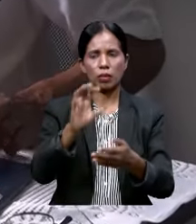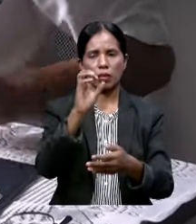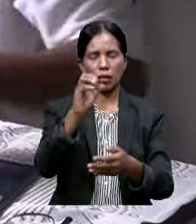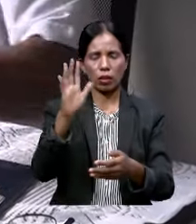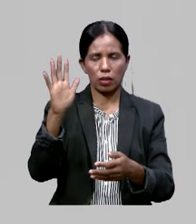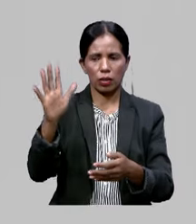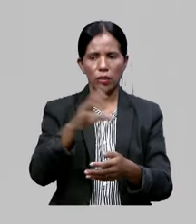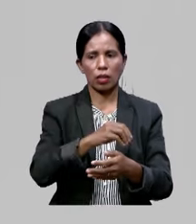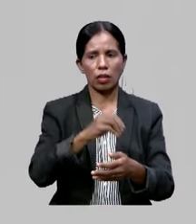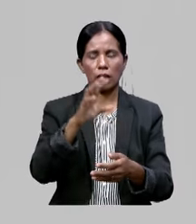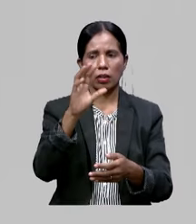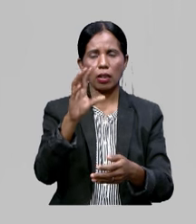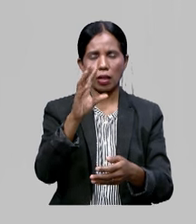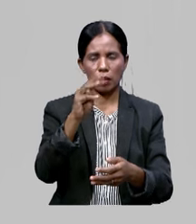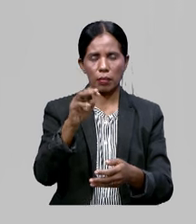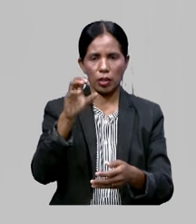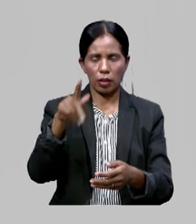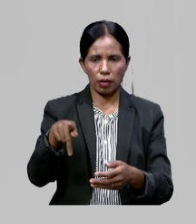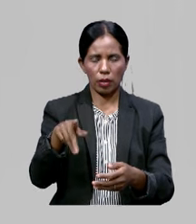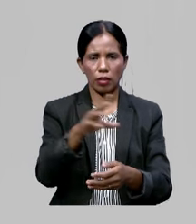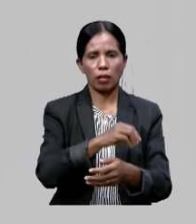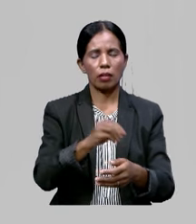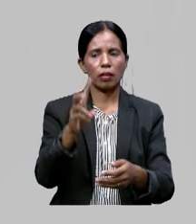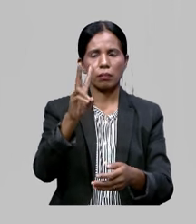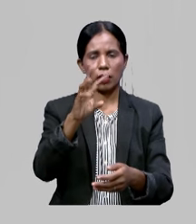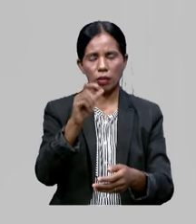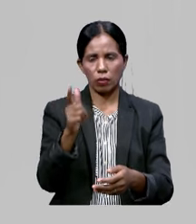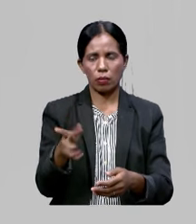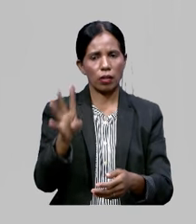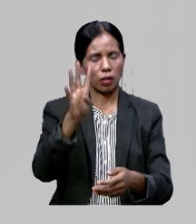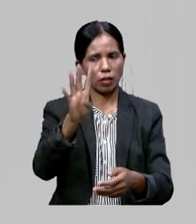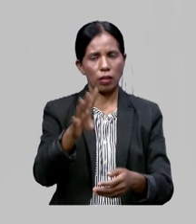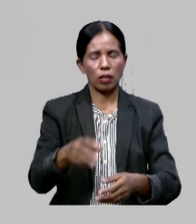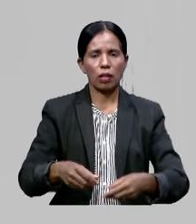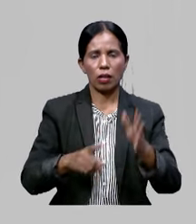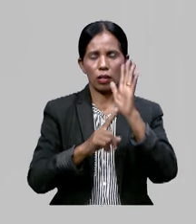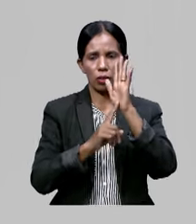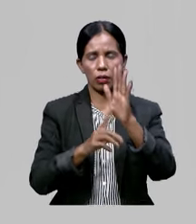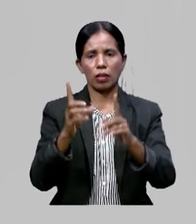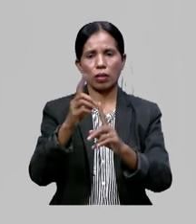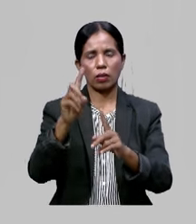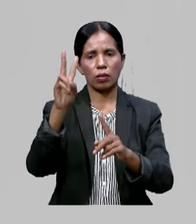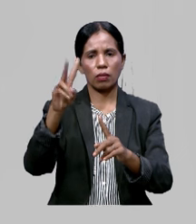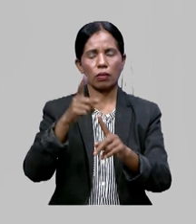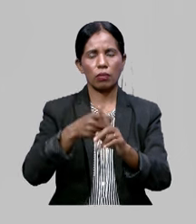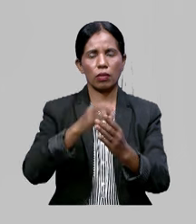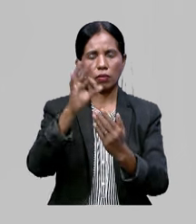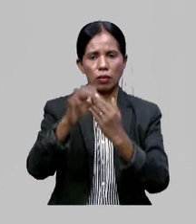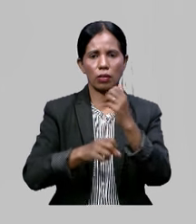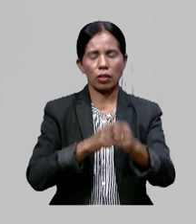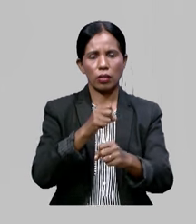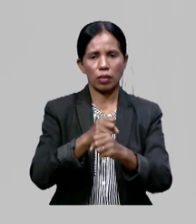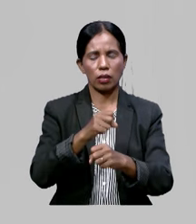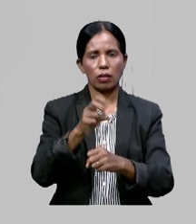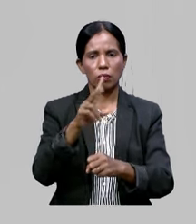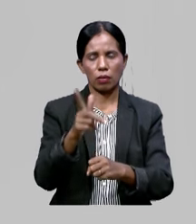M traço ME barra primeiro barra Rihun Rua Ruanulo Resinhat, nebe fosai e haloran rua fulan fevereiro tinan Rihun Rua